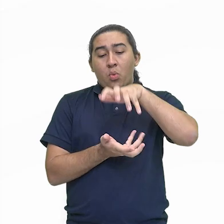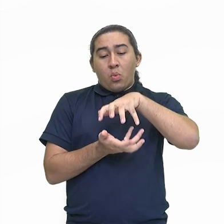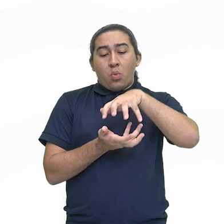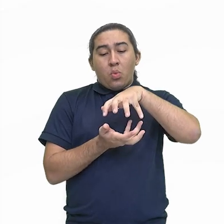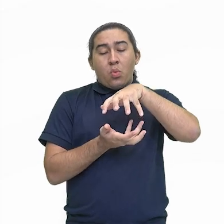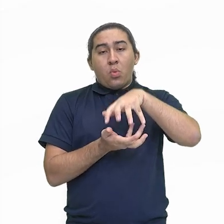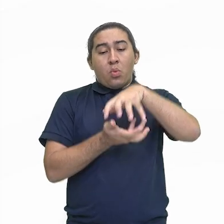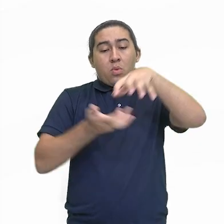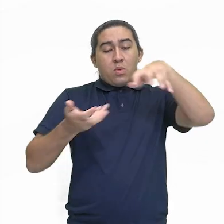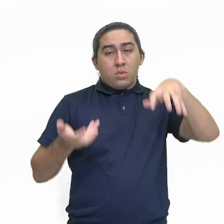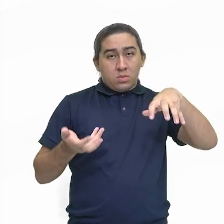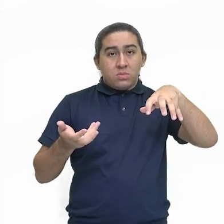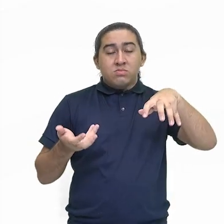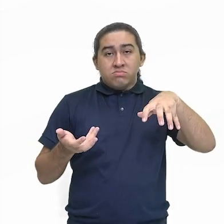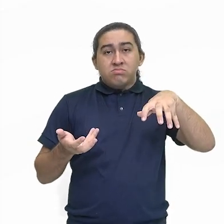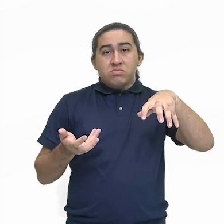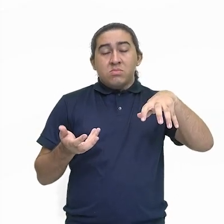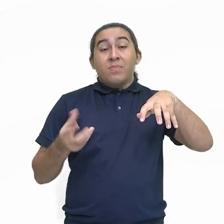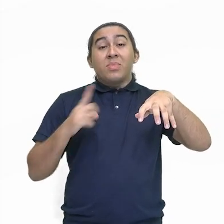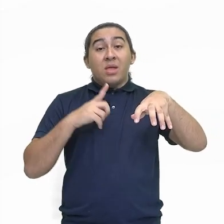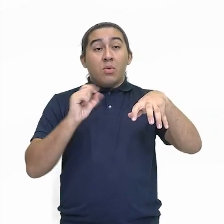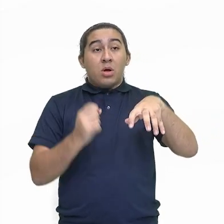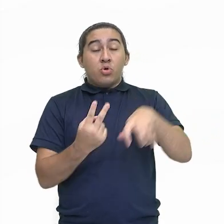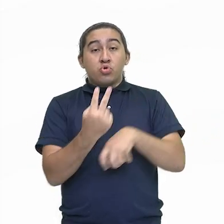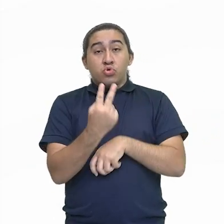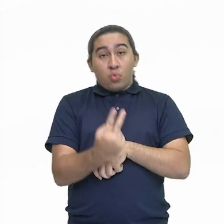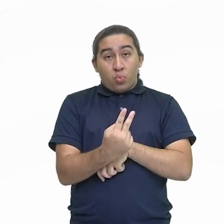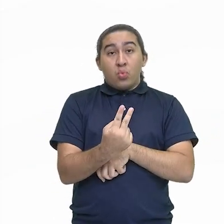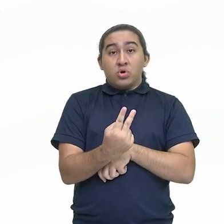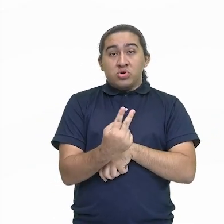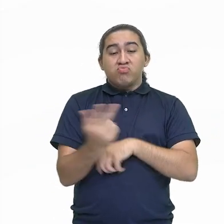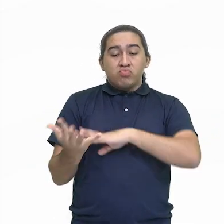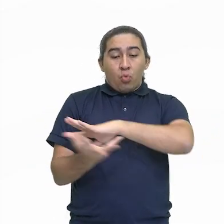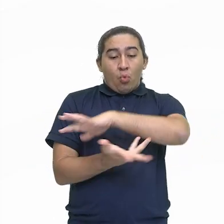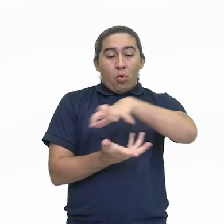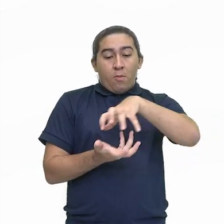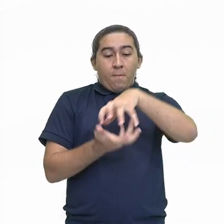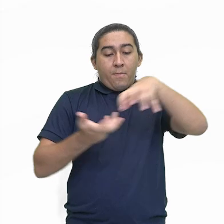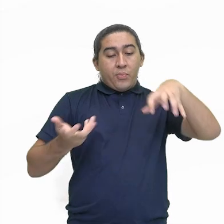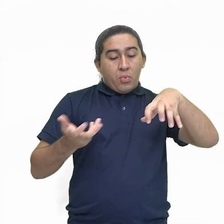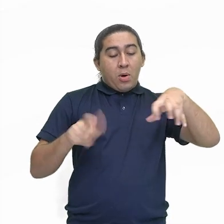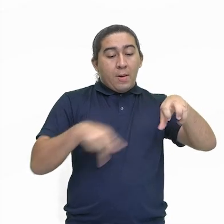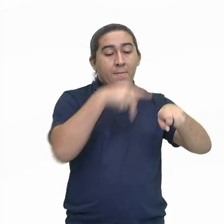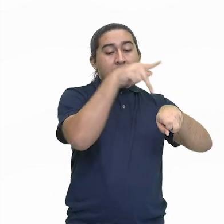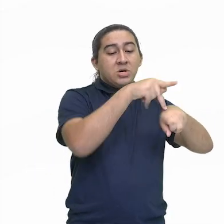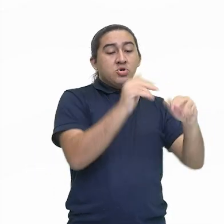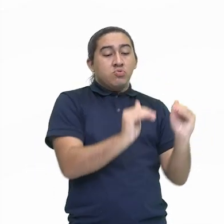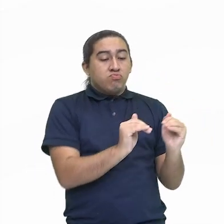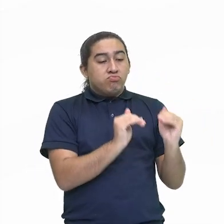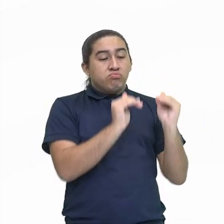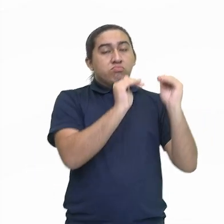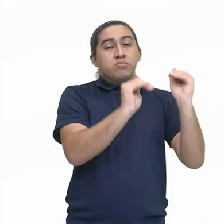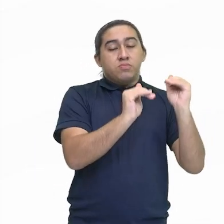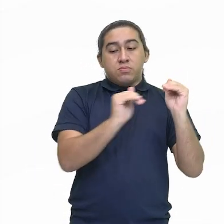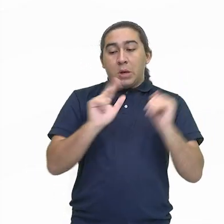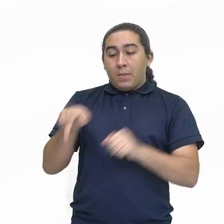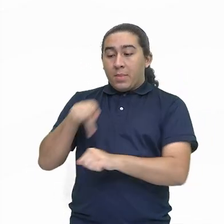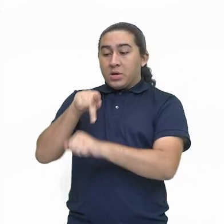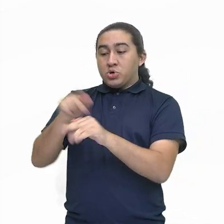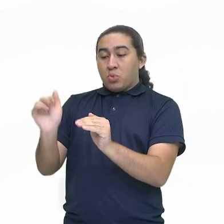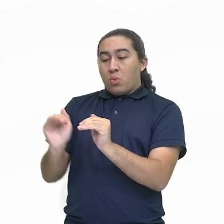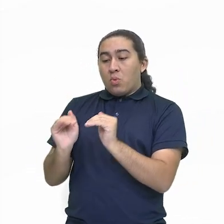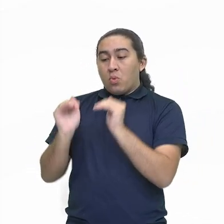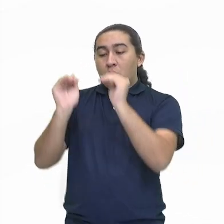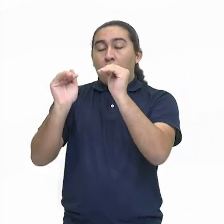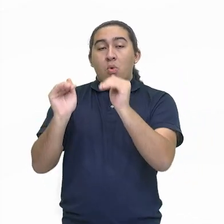de dois, né? De você ter duas grandes potências, no caso aí os Estados Unidos e a União Soviética,